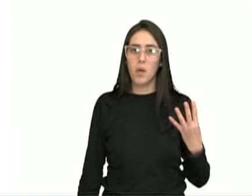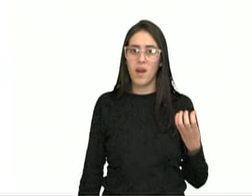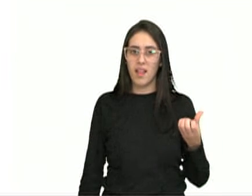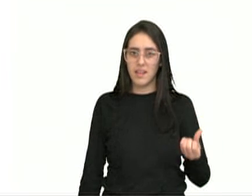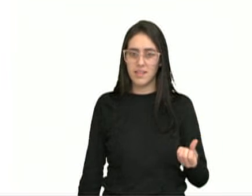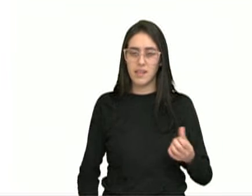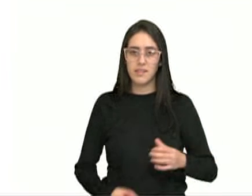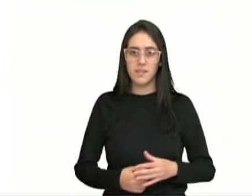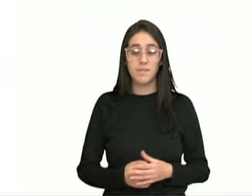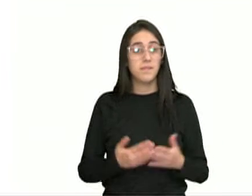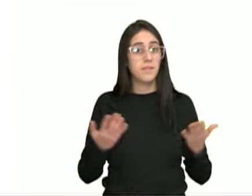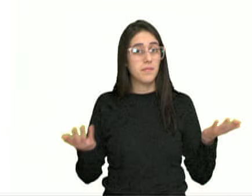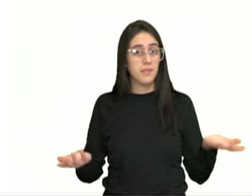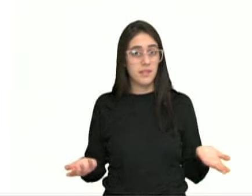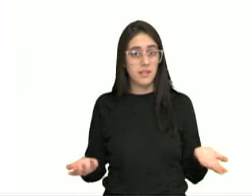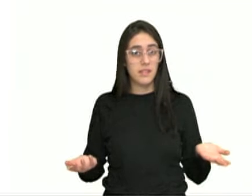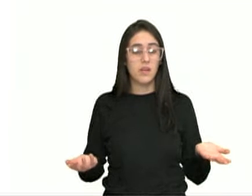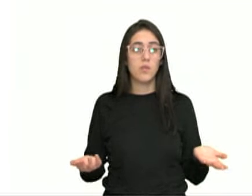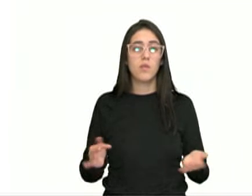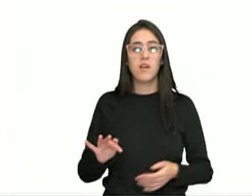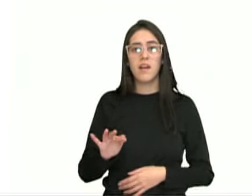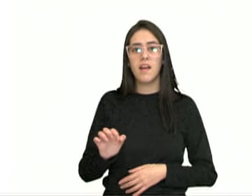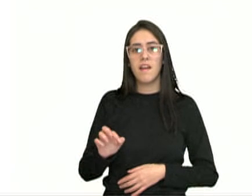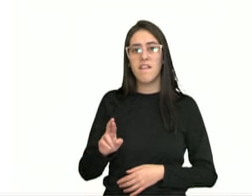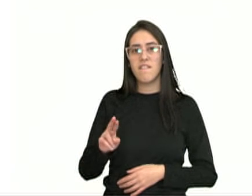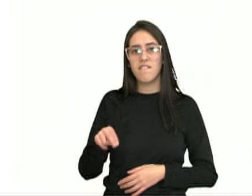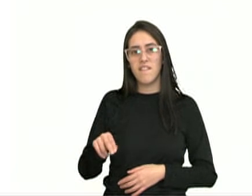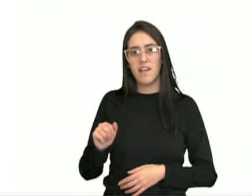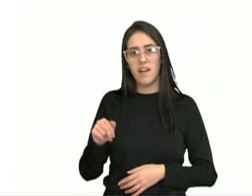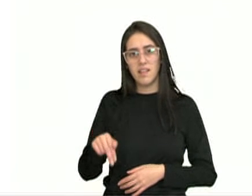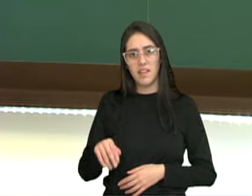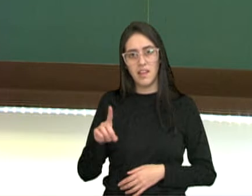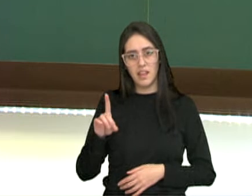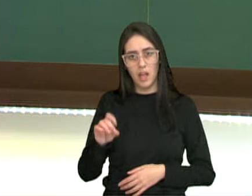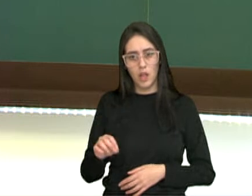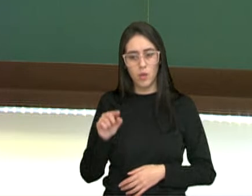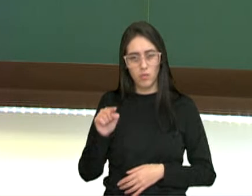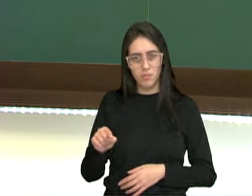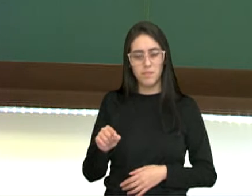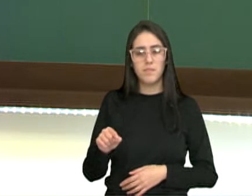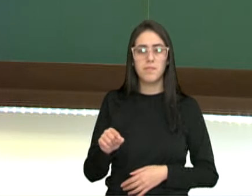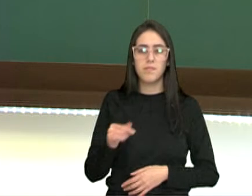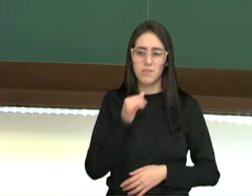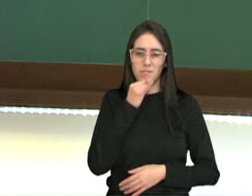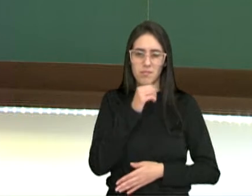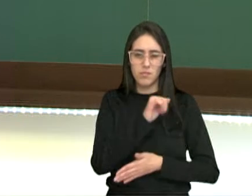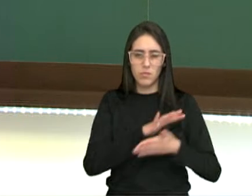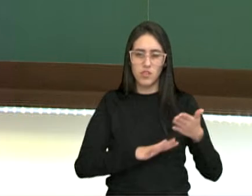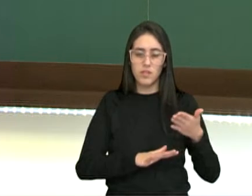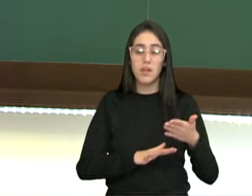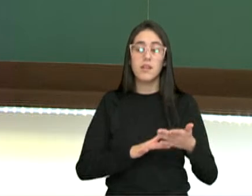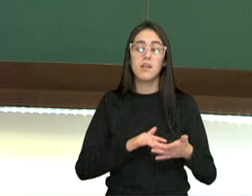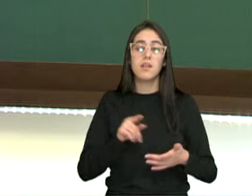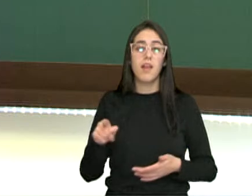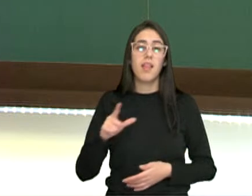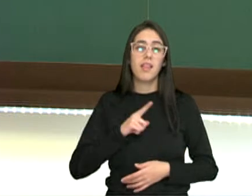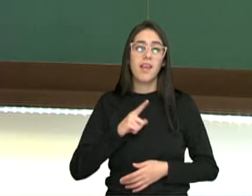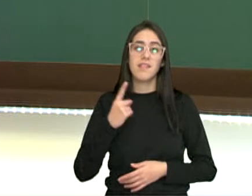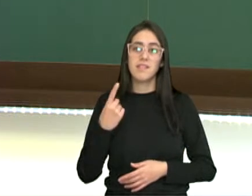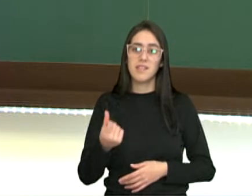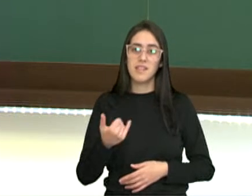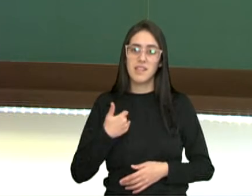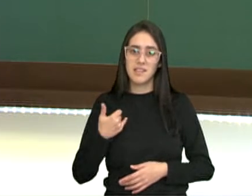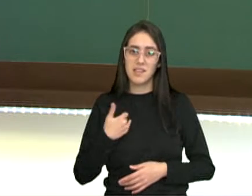15,46. Portanto, o Fernando, que é o personagem do nosso exercício, ele tem 16 anos. Então, ele